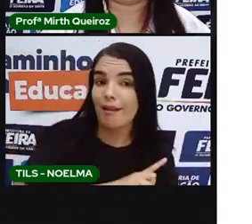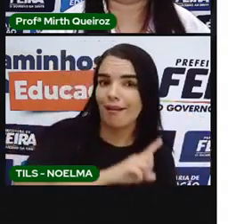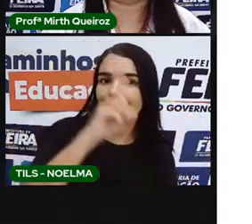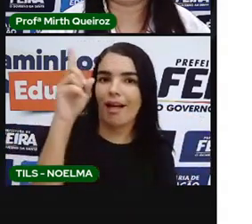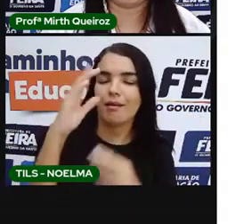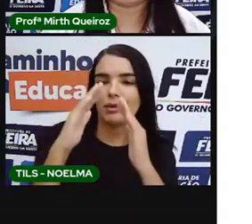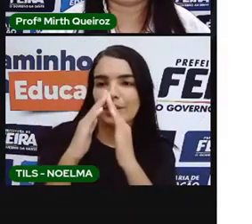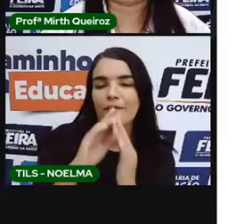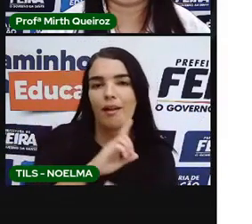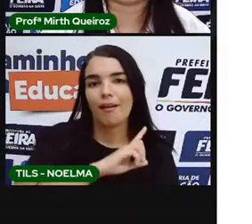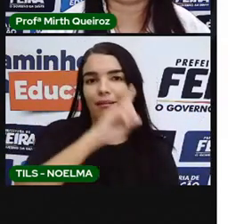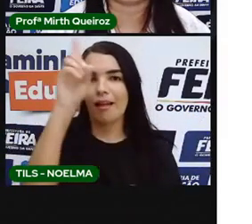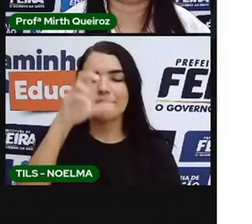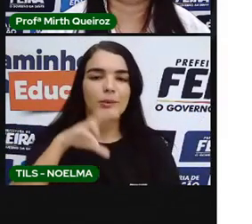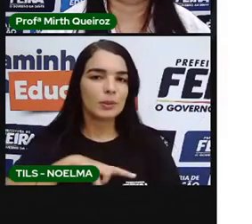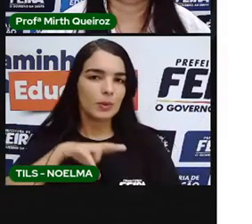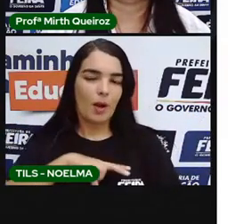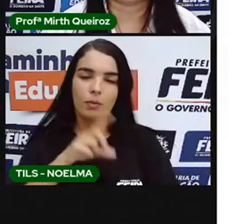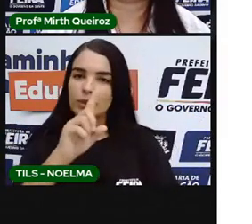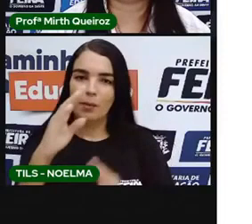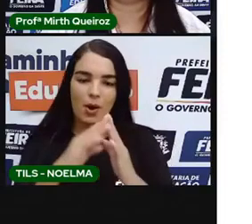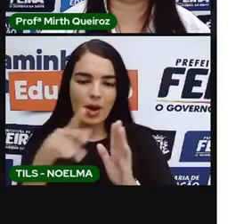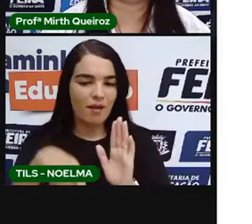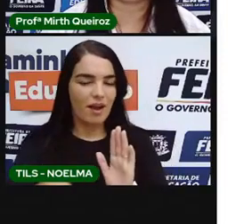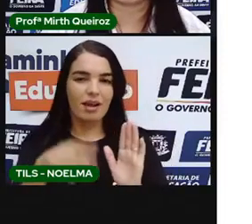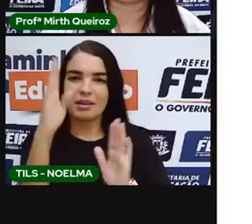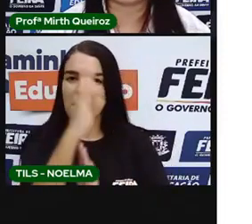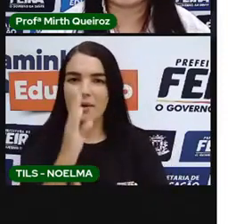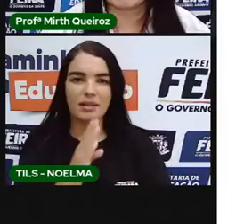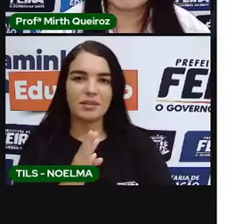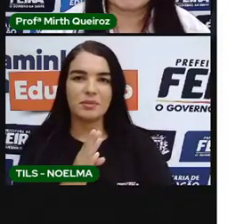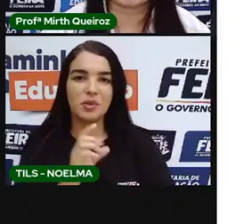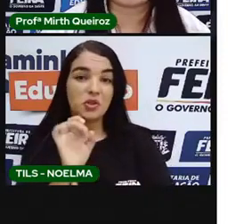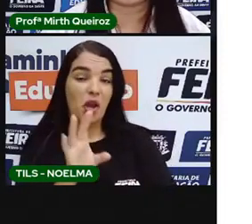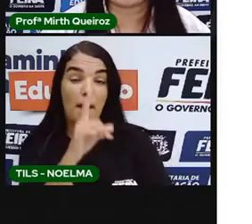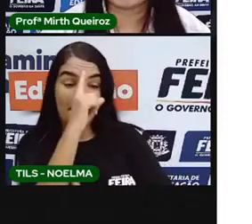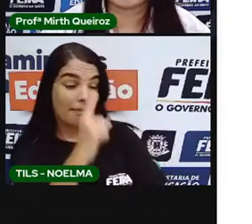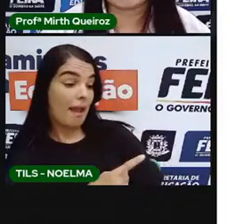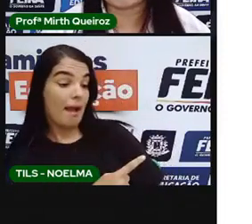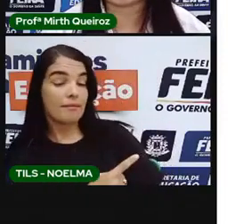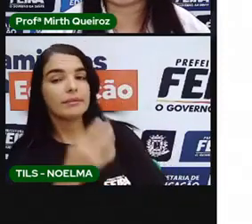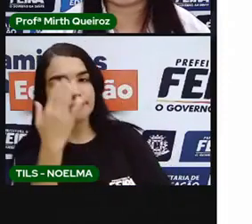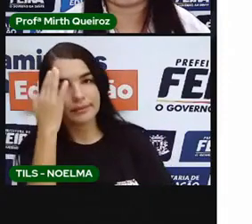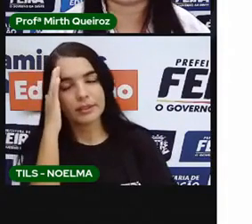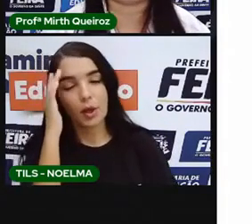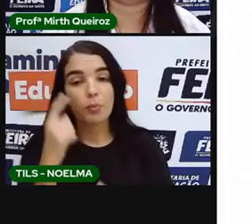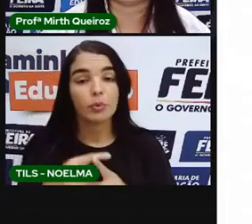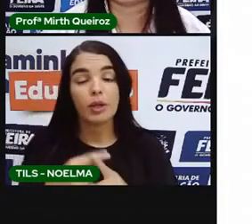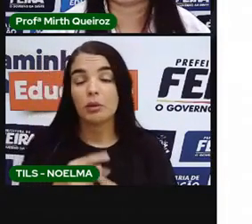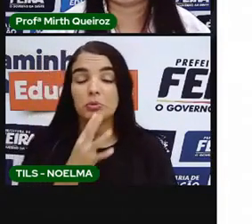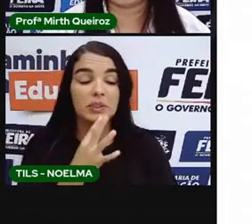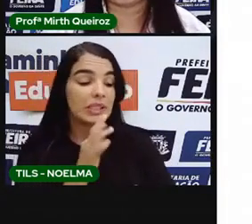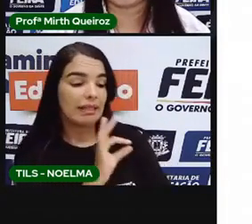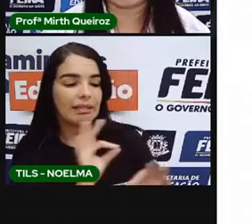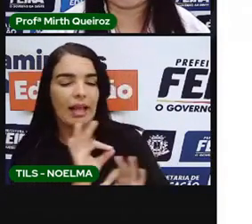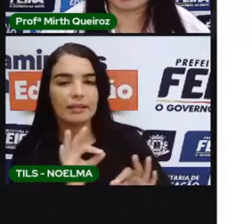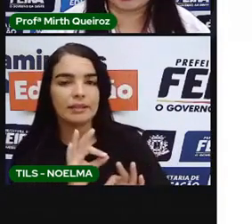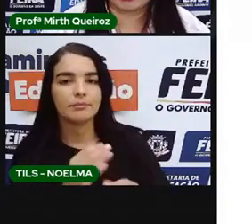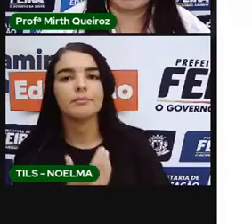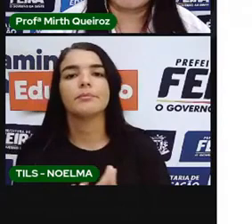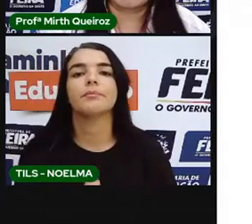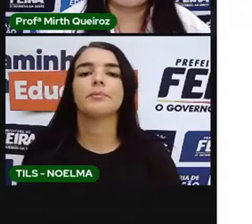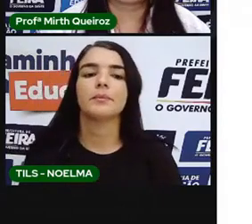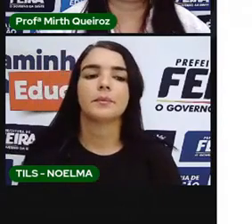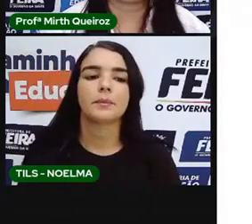a primeira vila fundada, né? Os outros, muitos donatários, nem chegaram a conhecer essas terras, por isso que não deu certo,